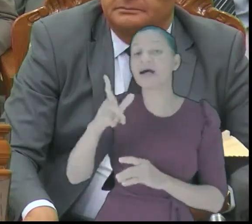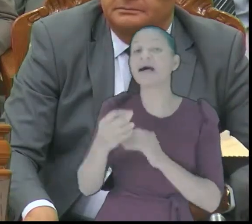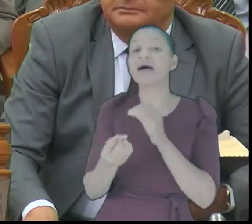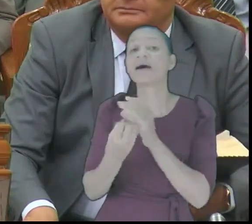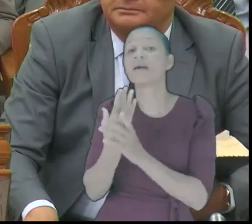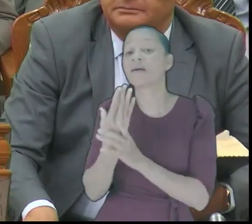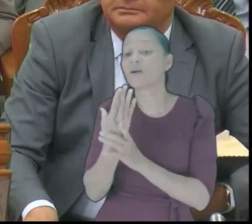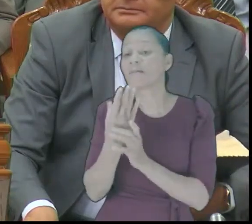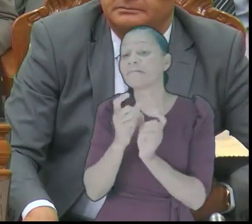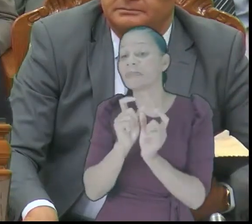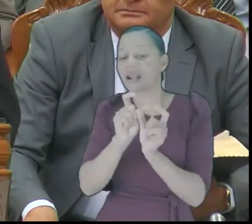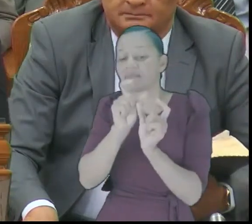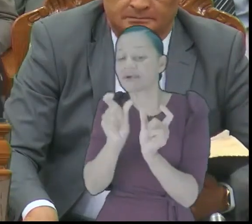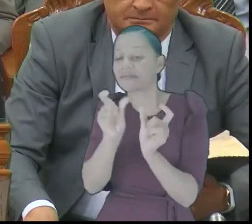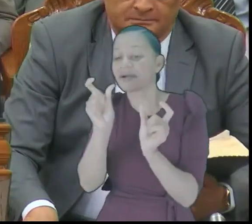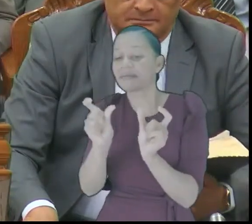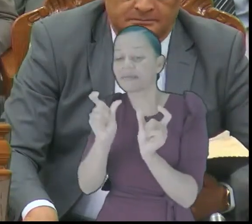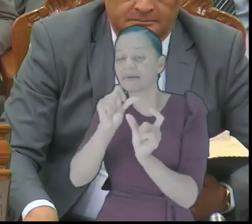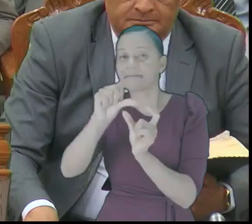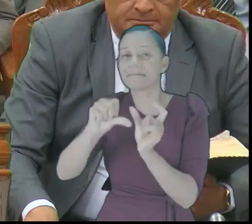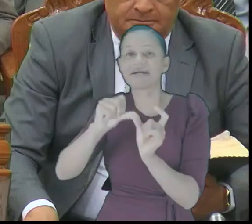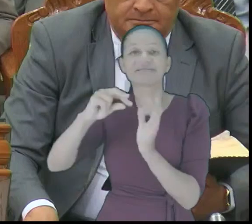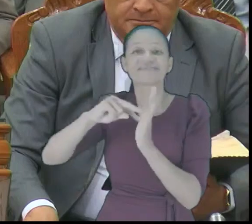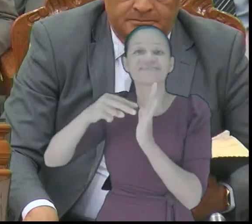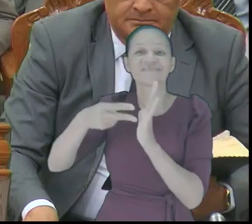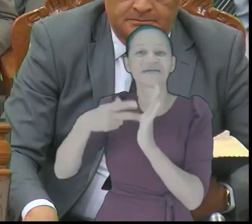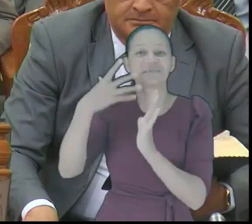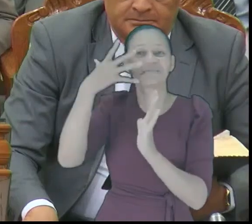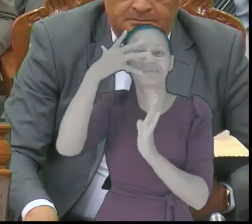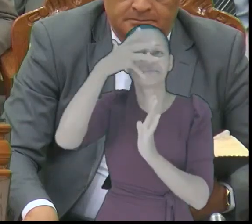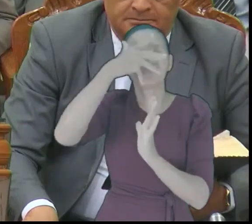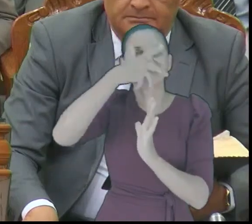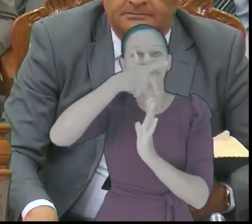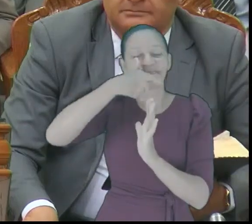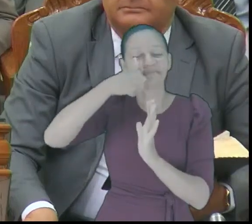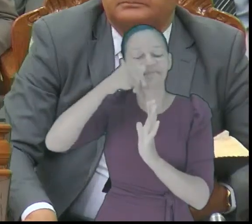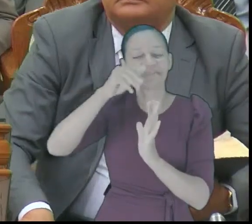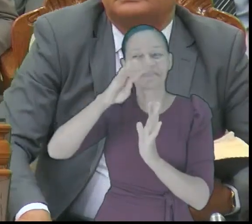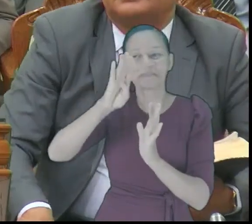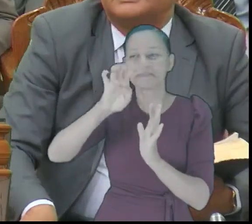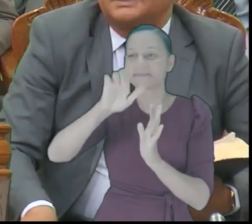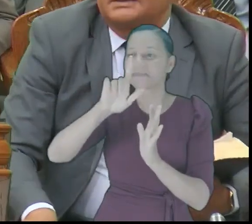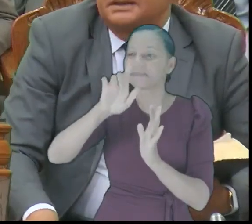palavra cosmos, que quer dizer beleza.